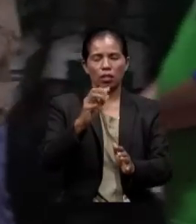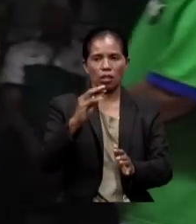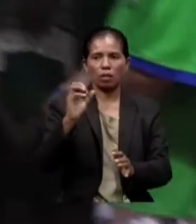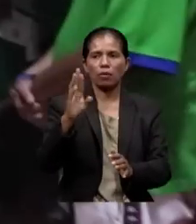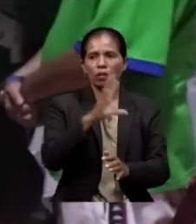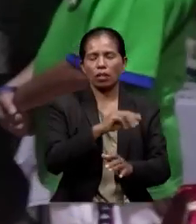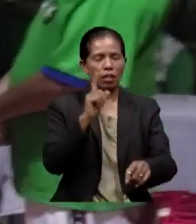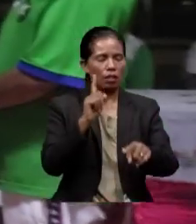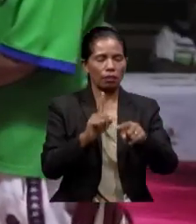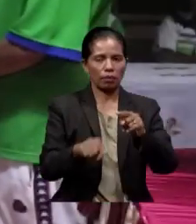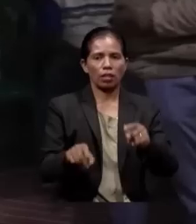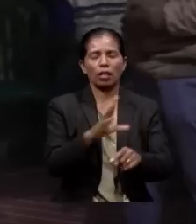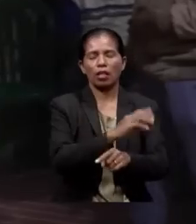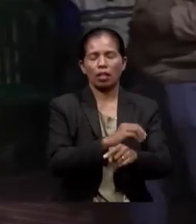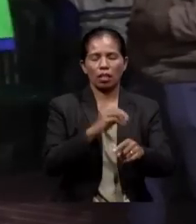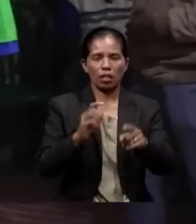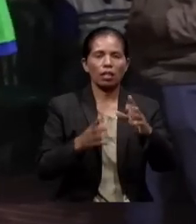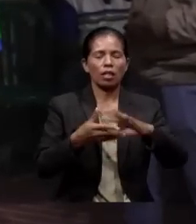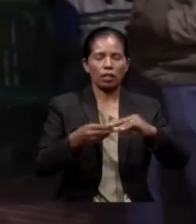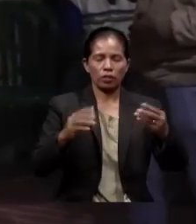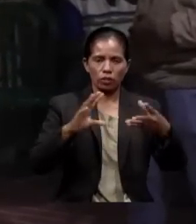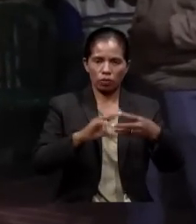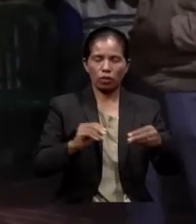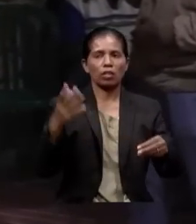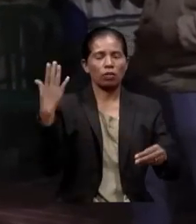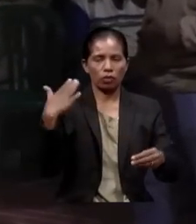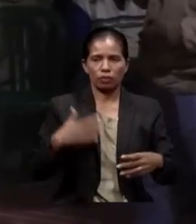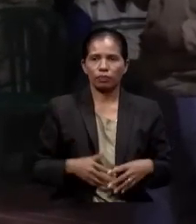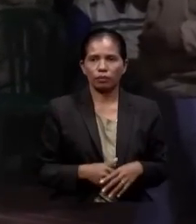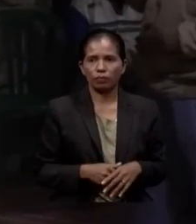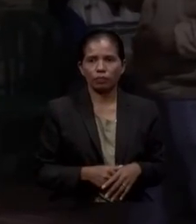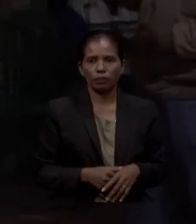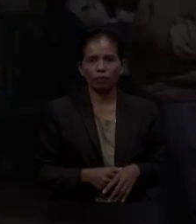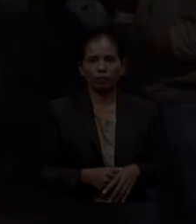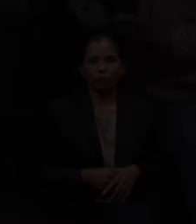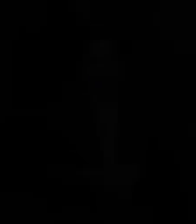inventa história resistência. Zimi Fernandes, Juvel da Costa, Gemen.